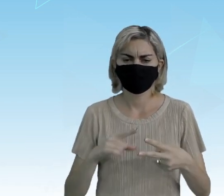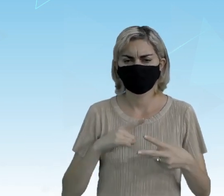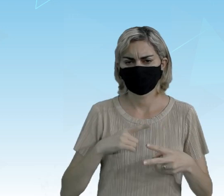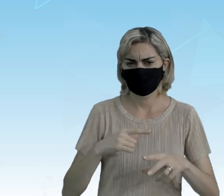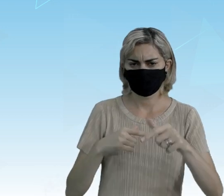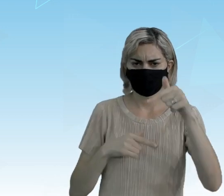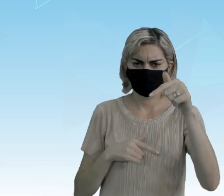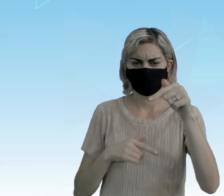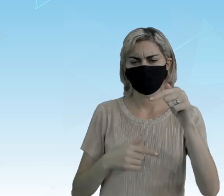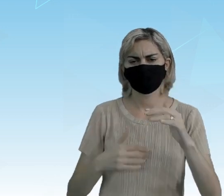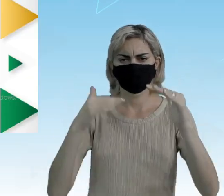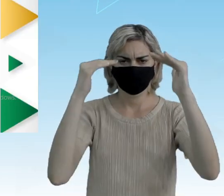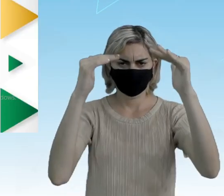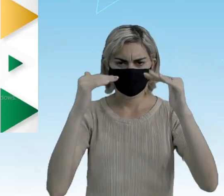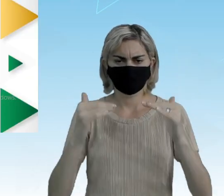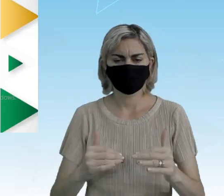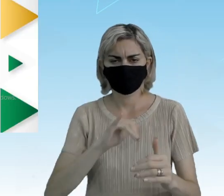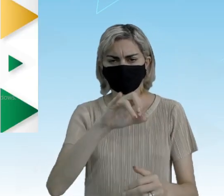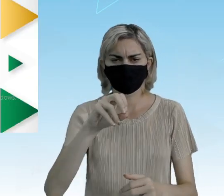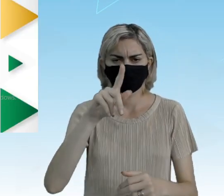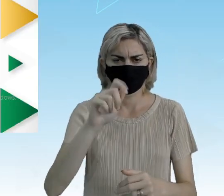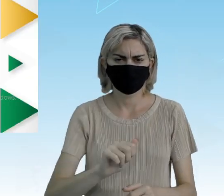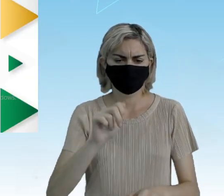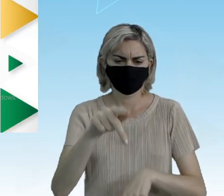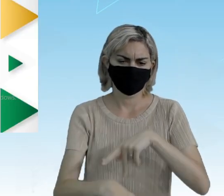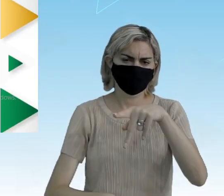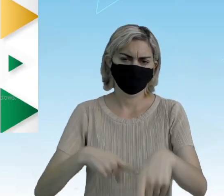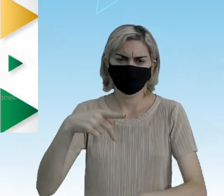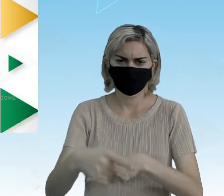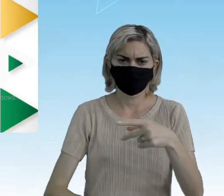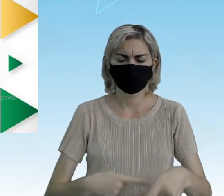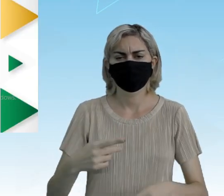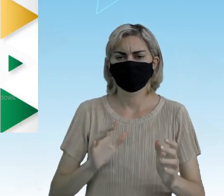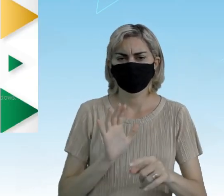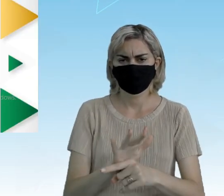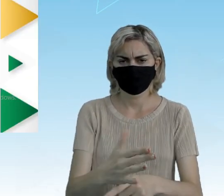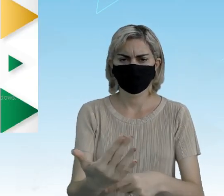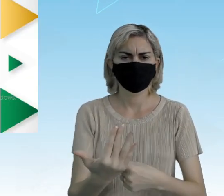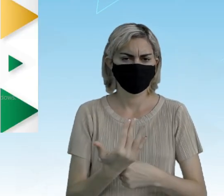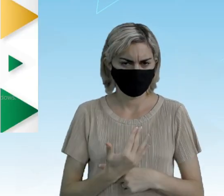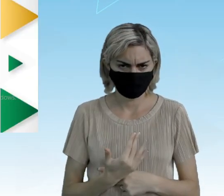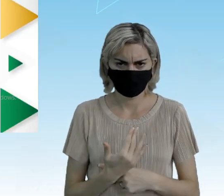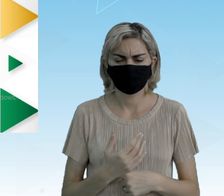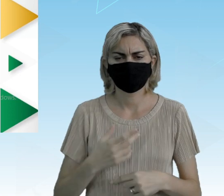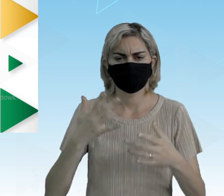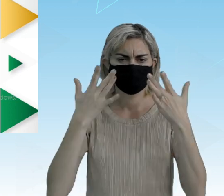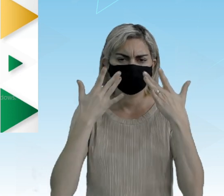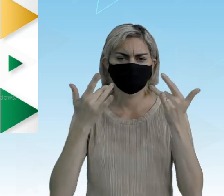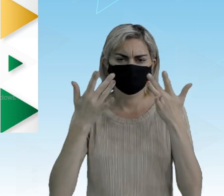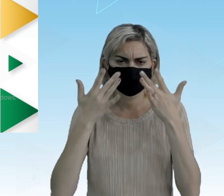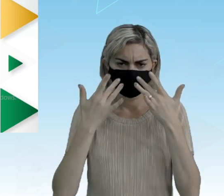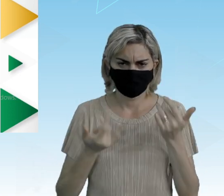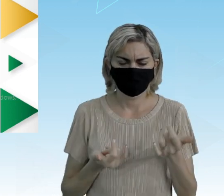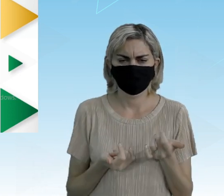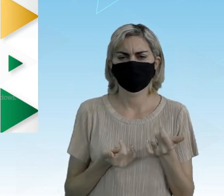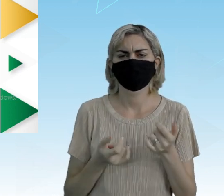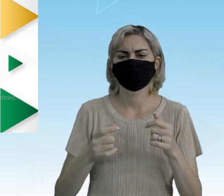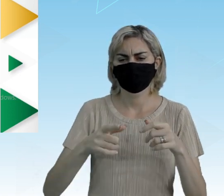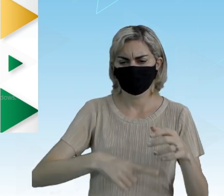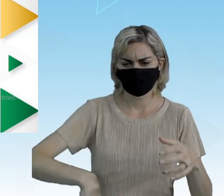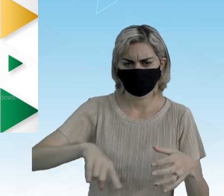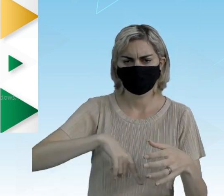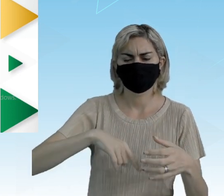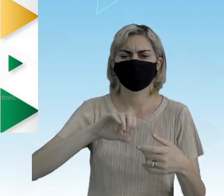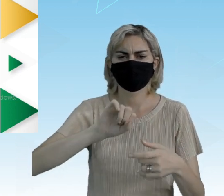em 7 categorias: jogos populares, jogos cooperativos, jogos teatrais, jogos de